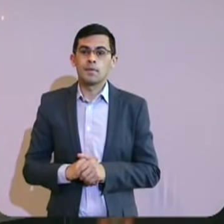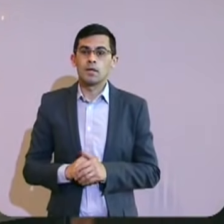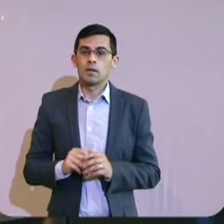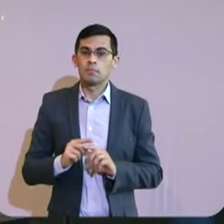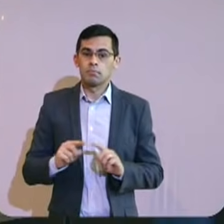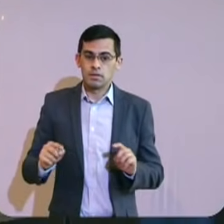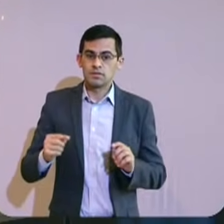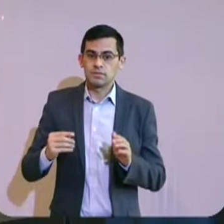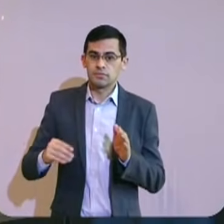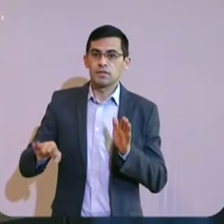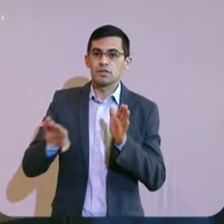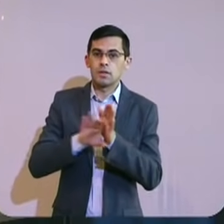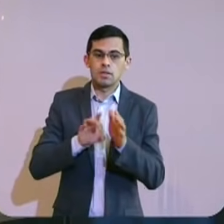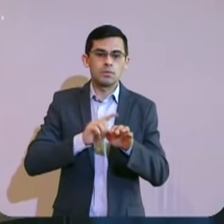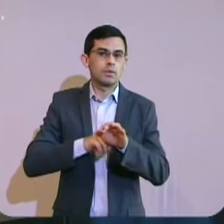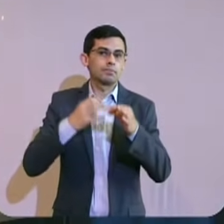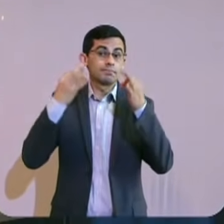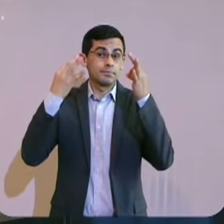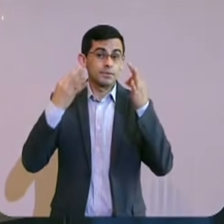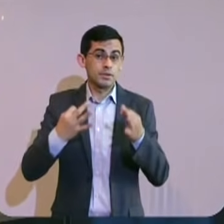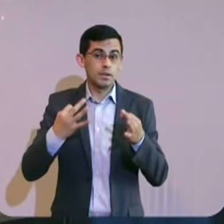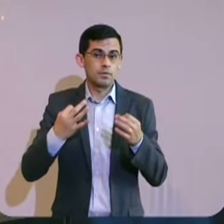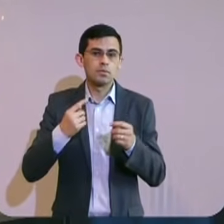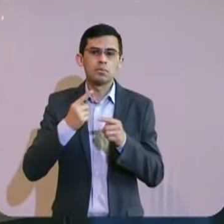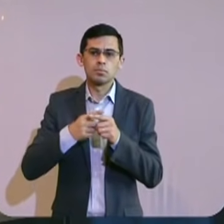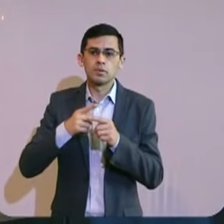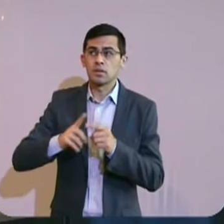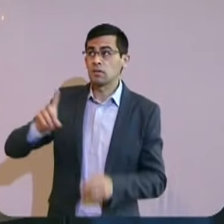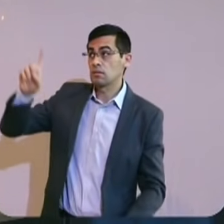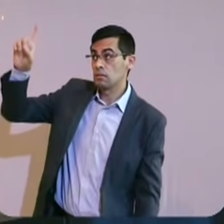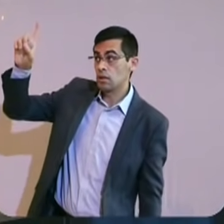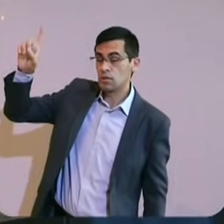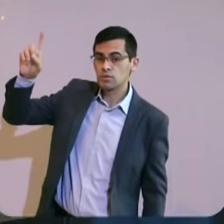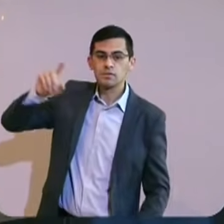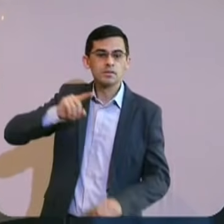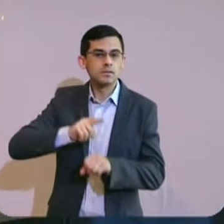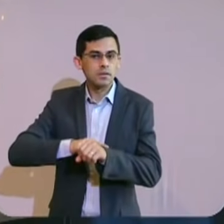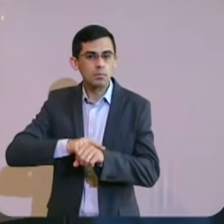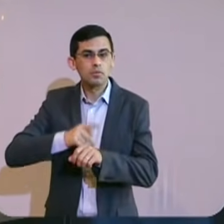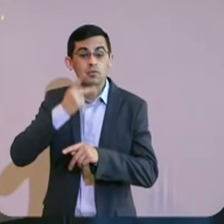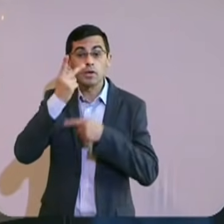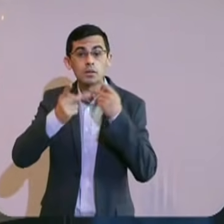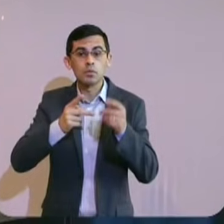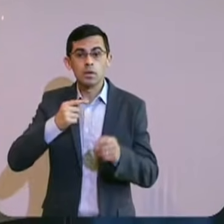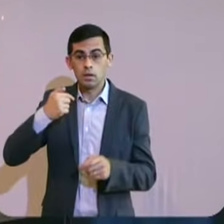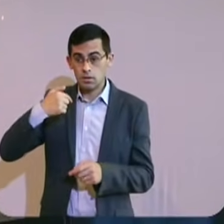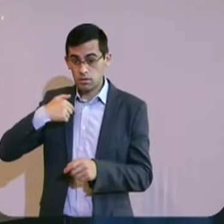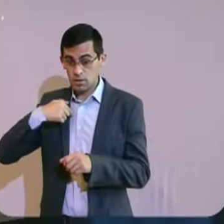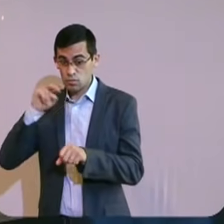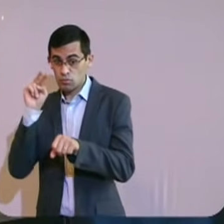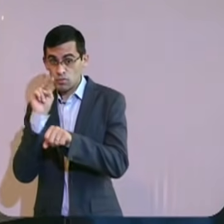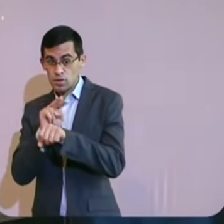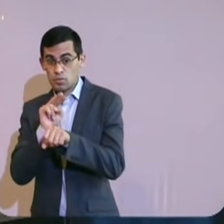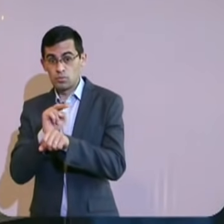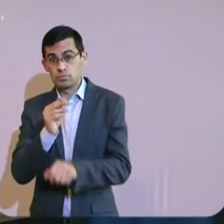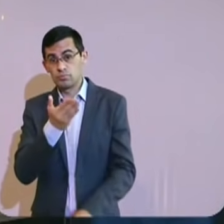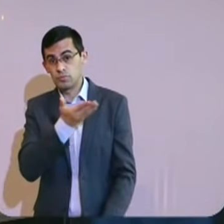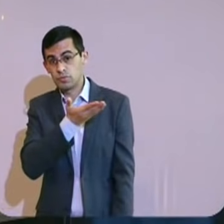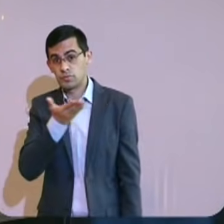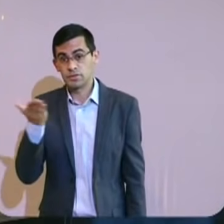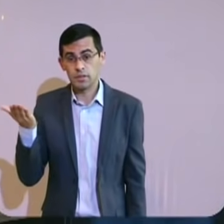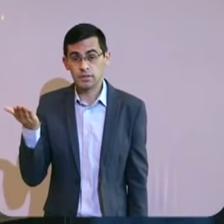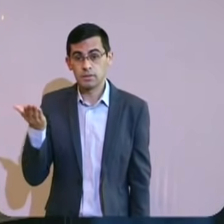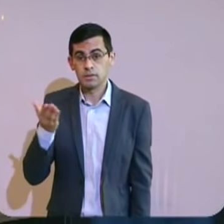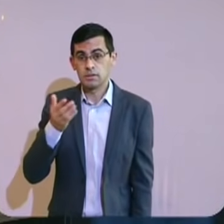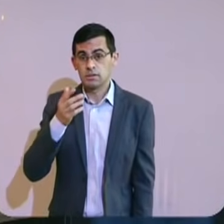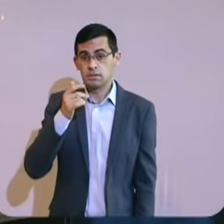Você vai chegar. Porque Deus, nesse tempo, está dizendo: sou eu quem cuido de você.